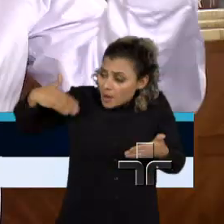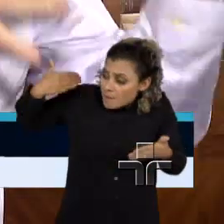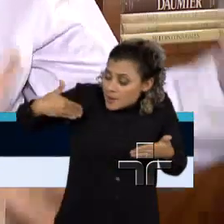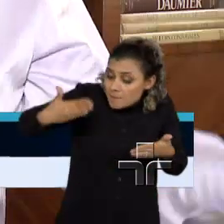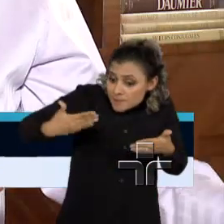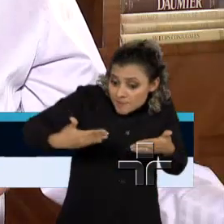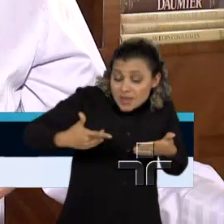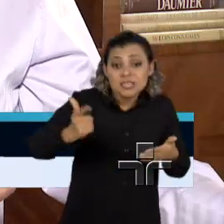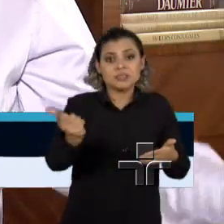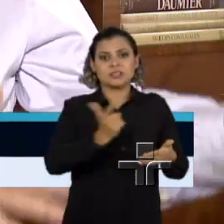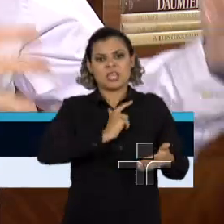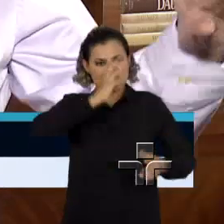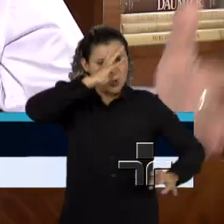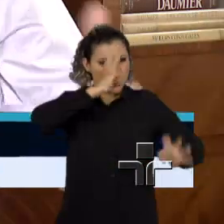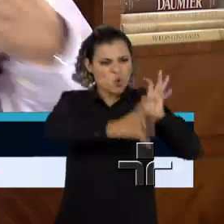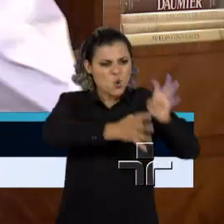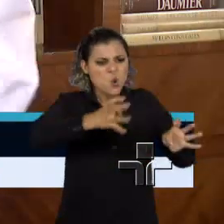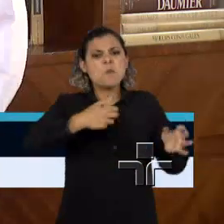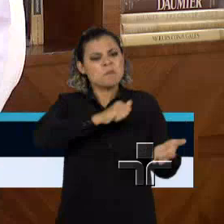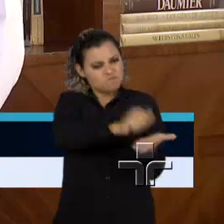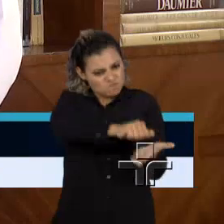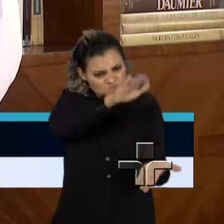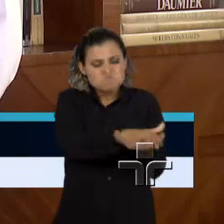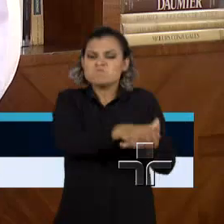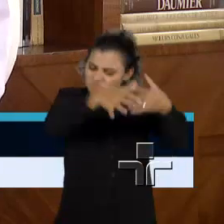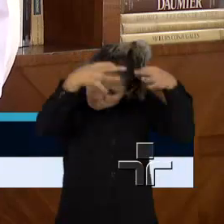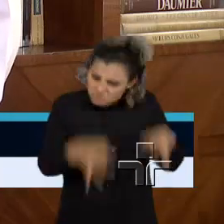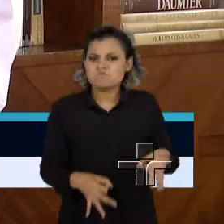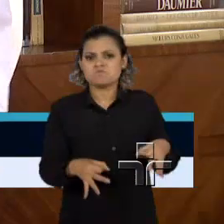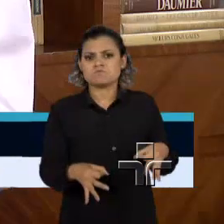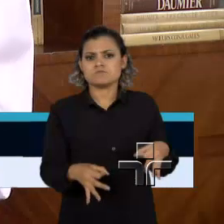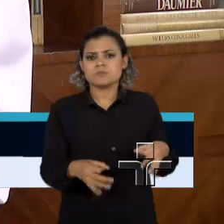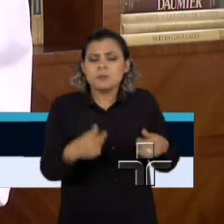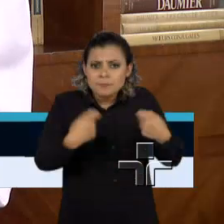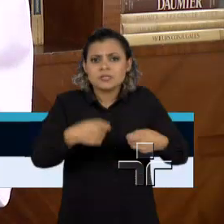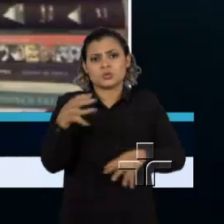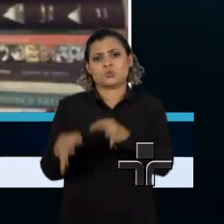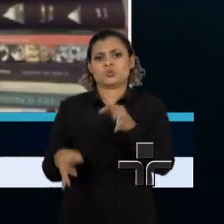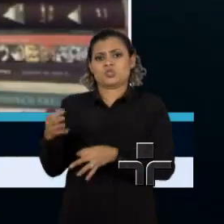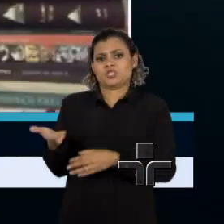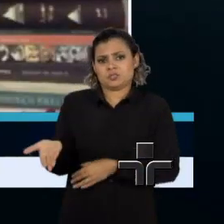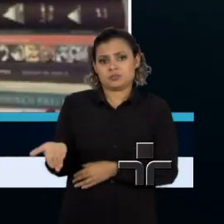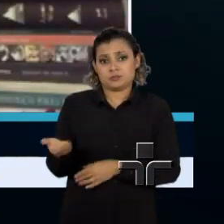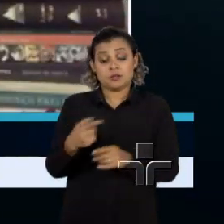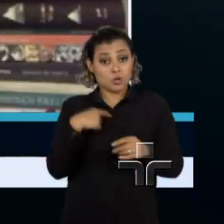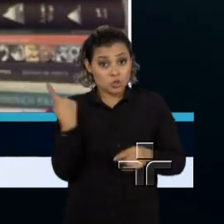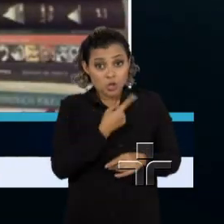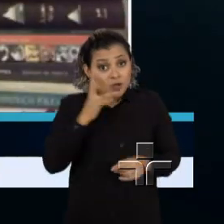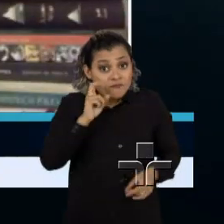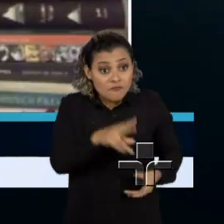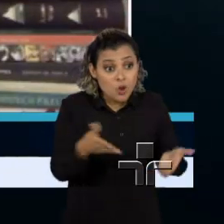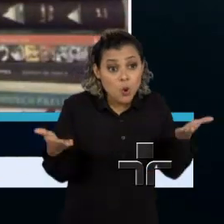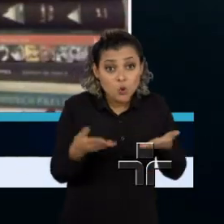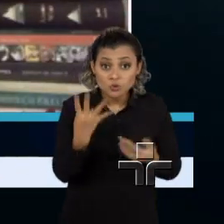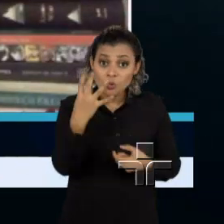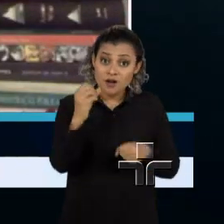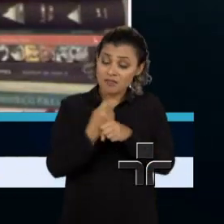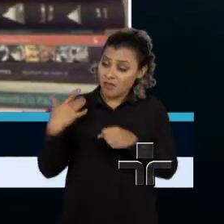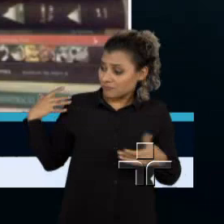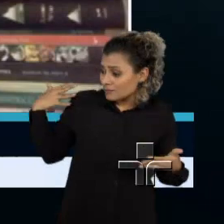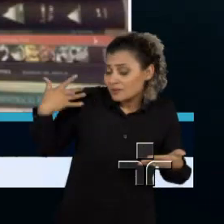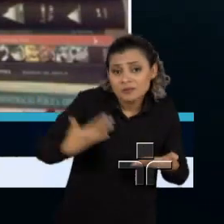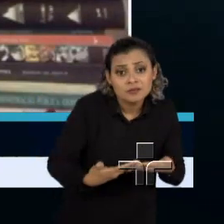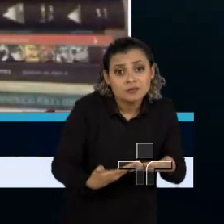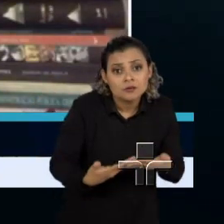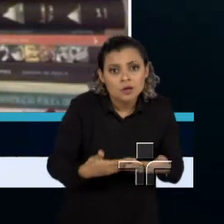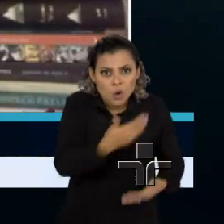a responsabilização, fosse reconhecida pela justiça. O que a gente vê hoje, passados 40 anos, é